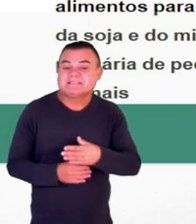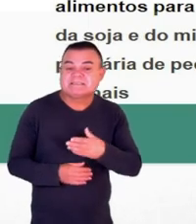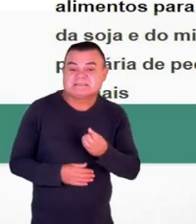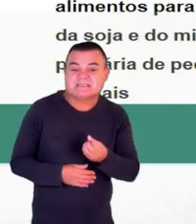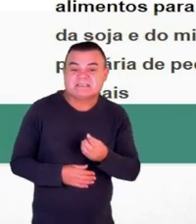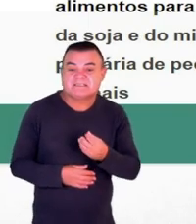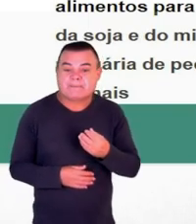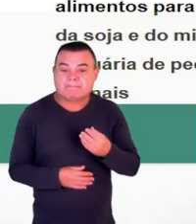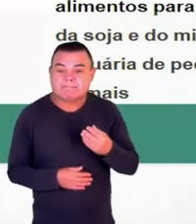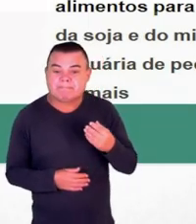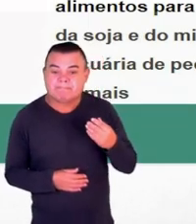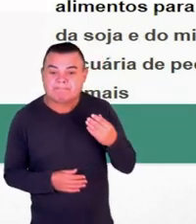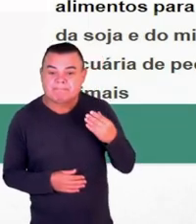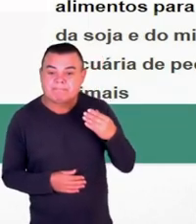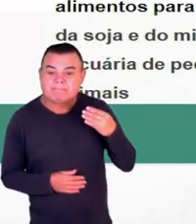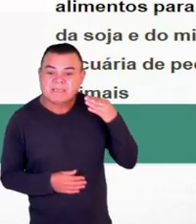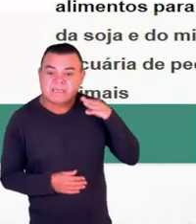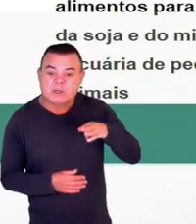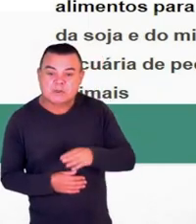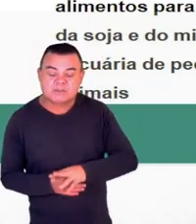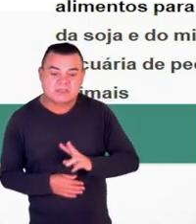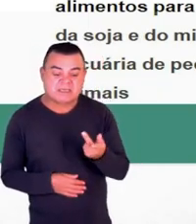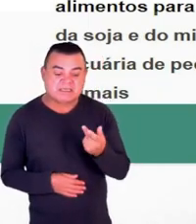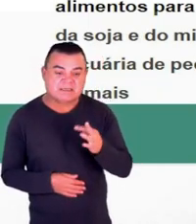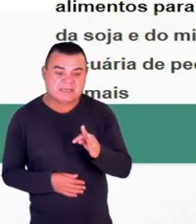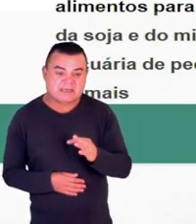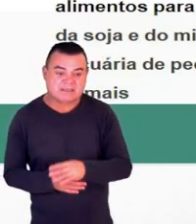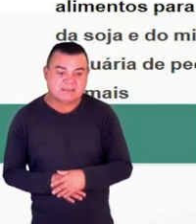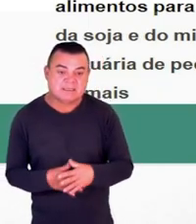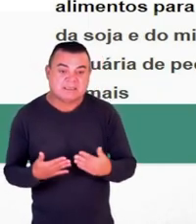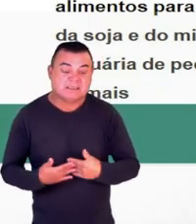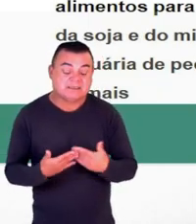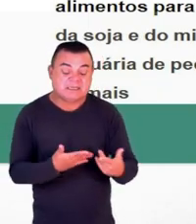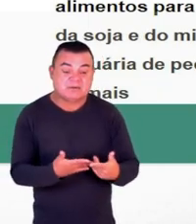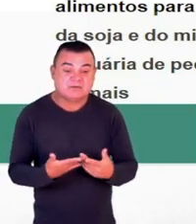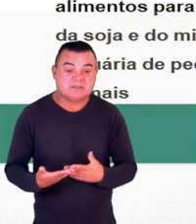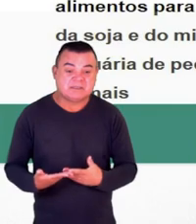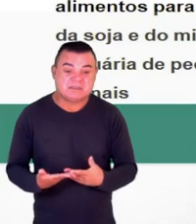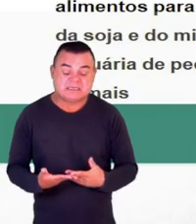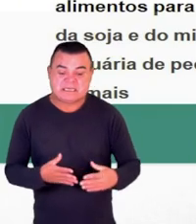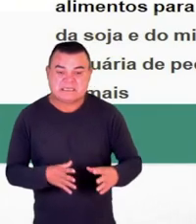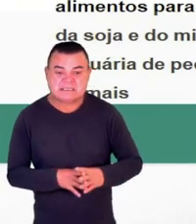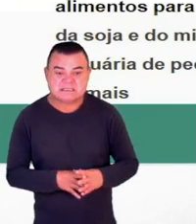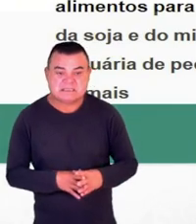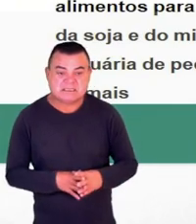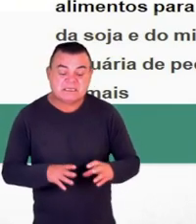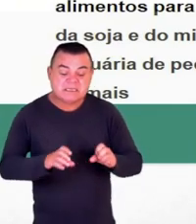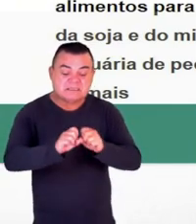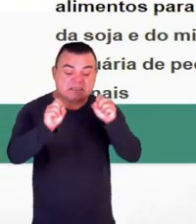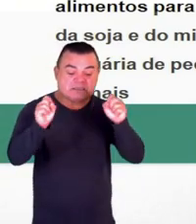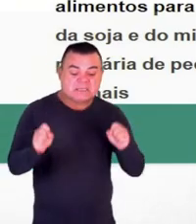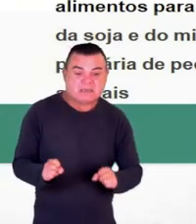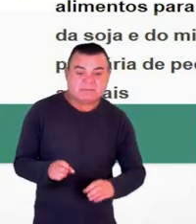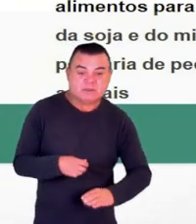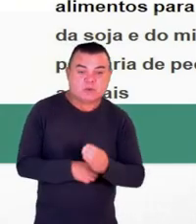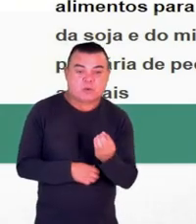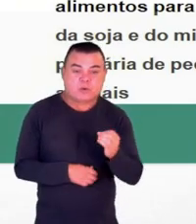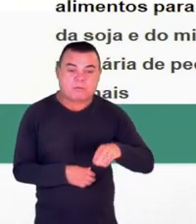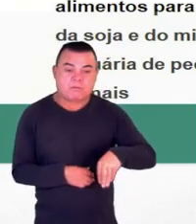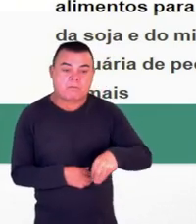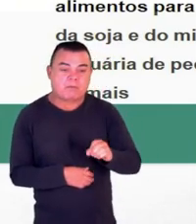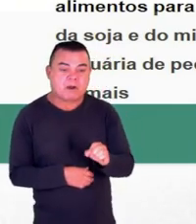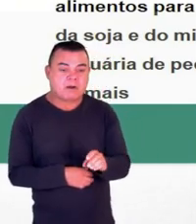eles eles estão se integrando nessas grandes cadeias de commodities ou eh na cadeia leiteira eh eh